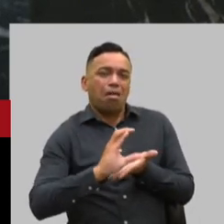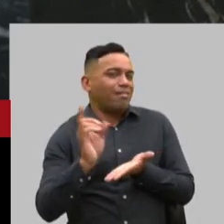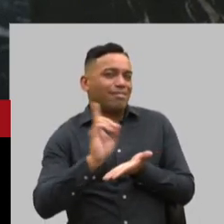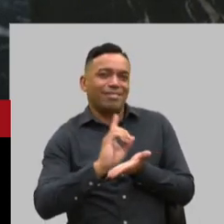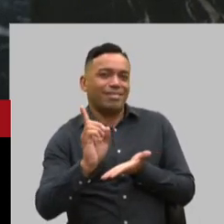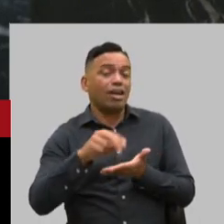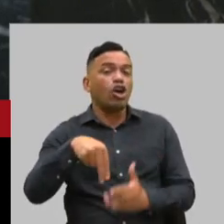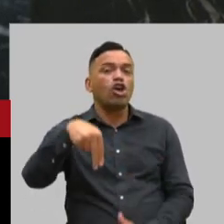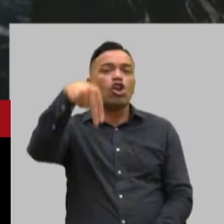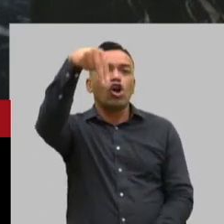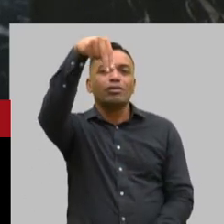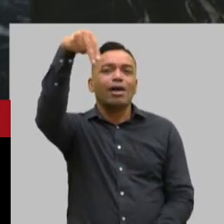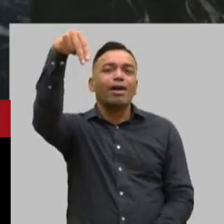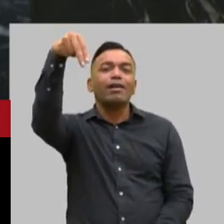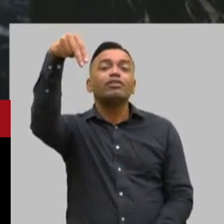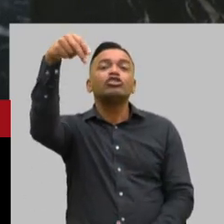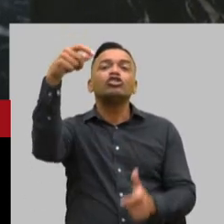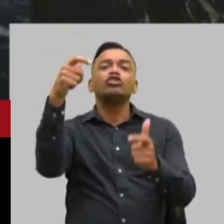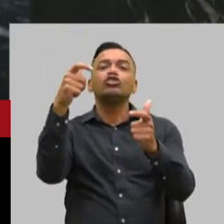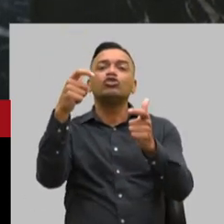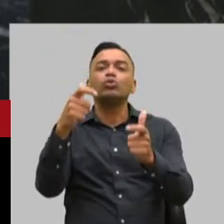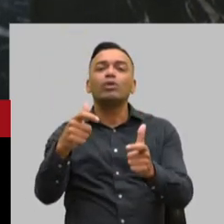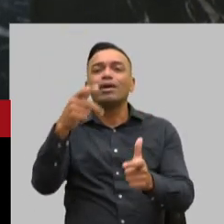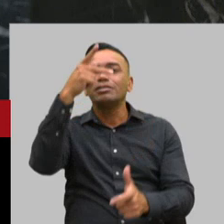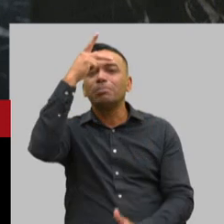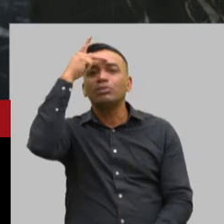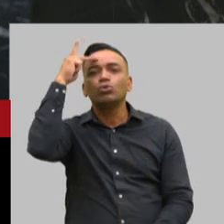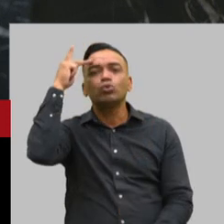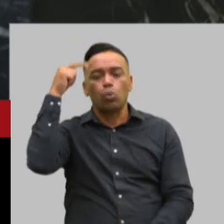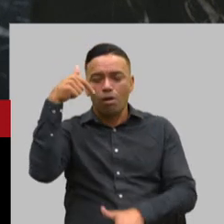Nordeste é lugar de gente trabalhadora.